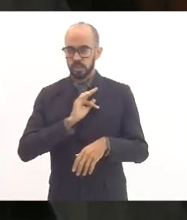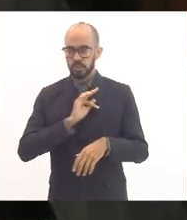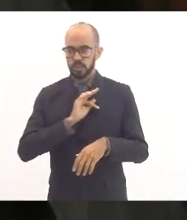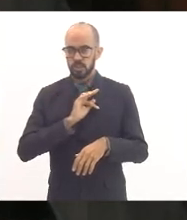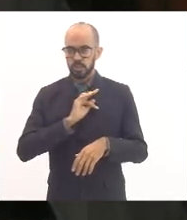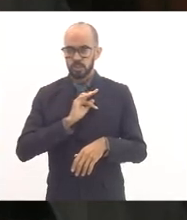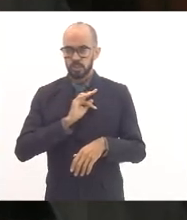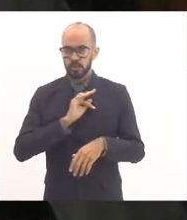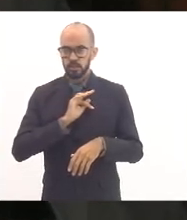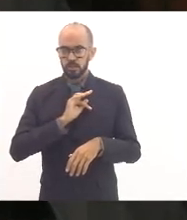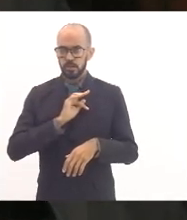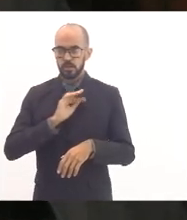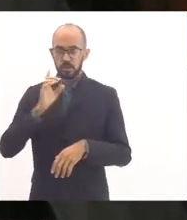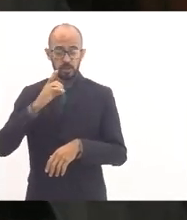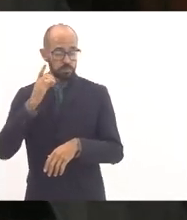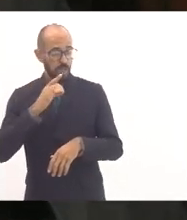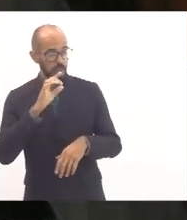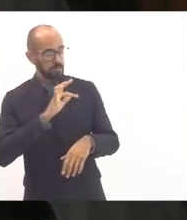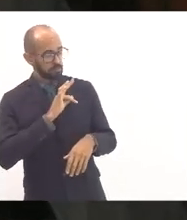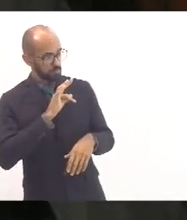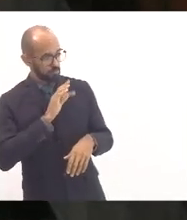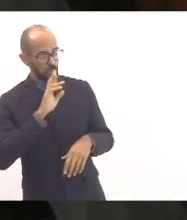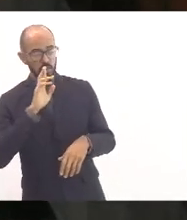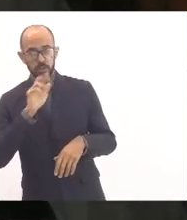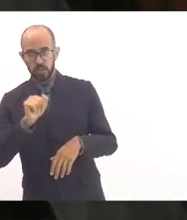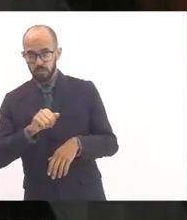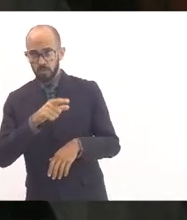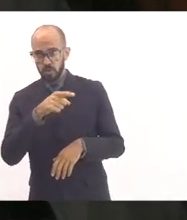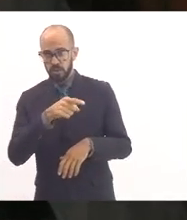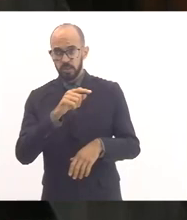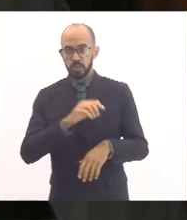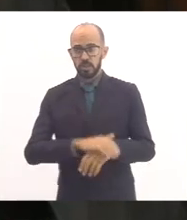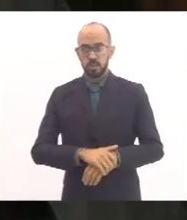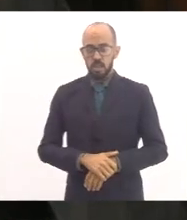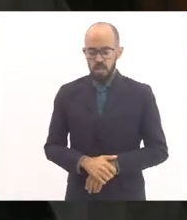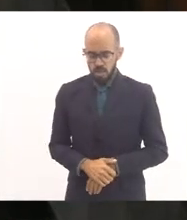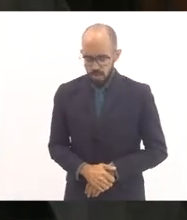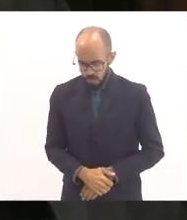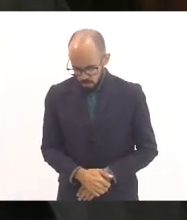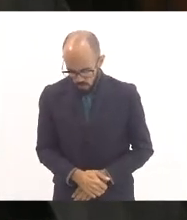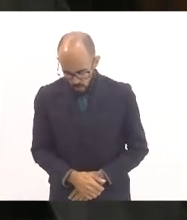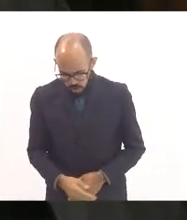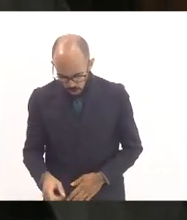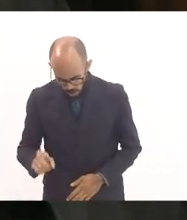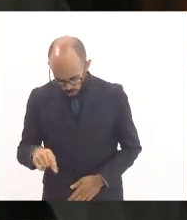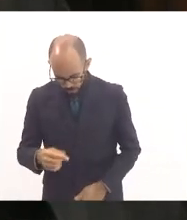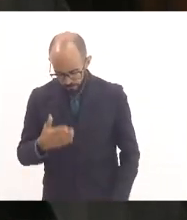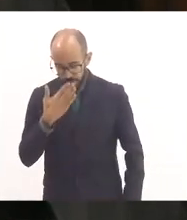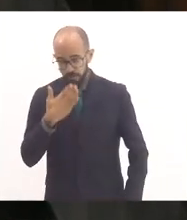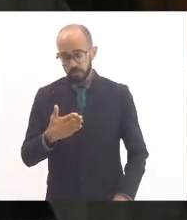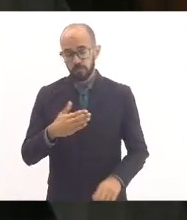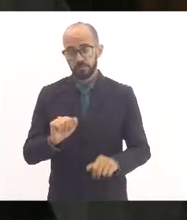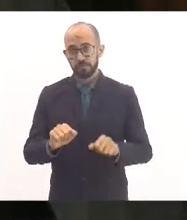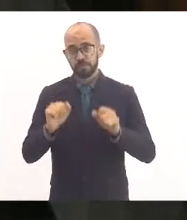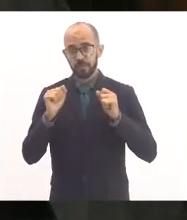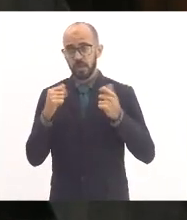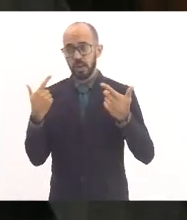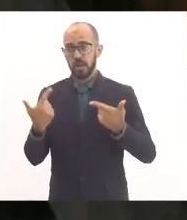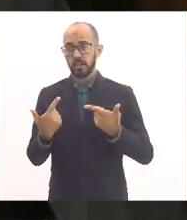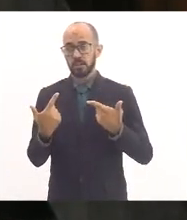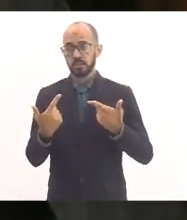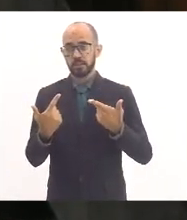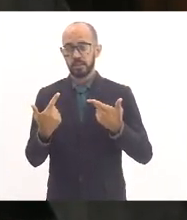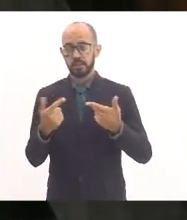e a voz do tira Deputado Rodrigo Amorim Nossa amiga amigo do sindpol é um pedido para que alerj